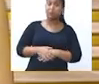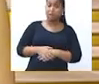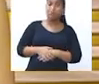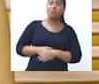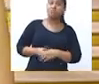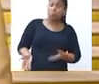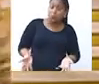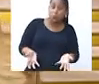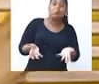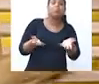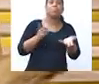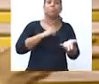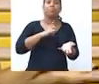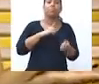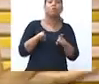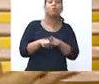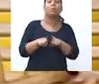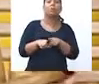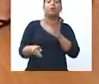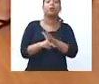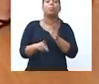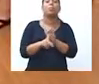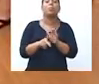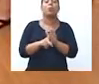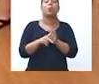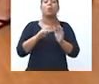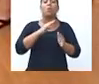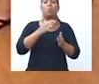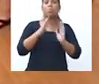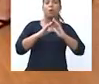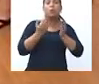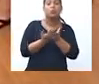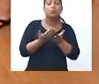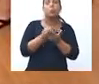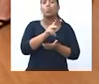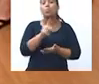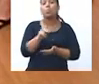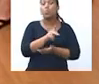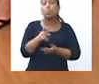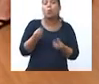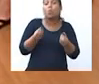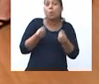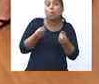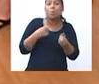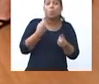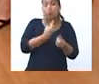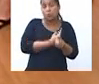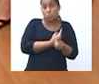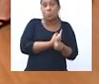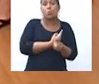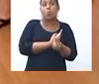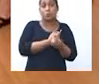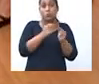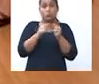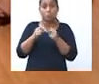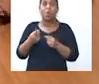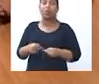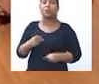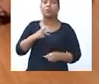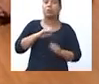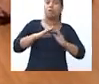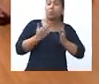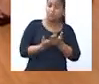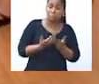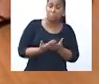Do incentivo, como da própria escola e dos professores, não é, Lenina? Sim. De como é que a gente lida com isso melhor. Insere isso aqui na nossa escola